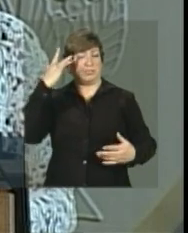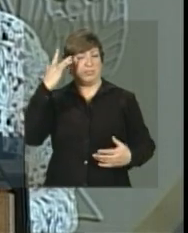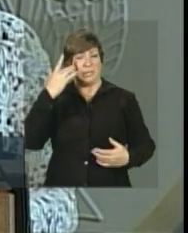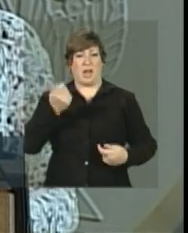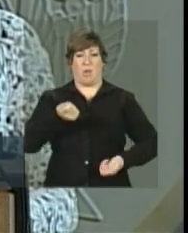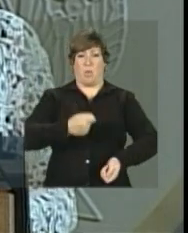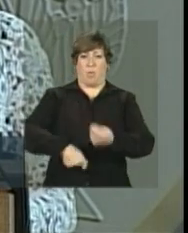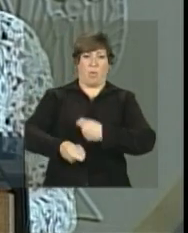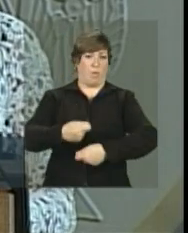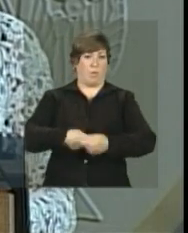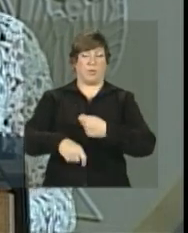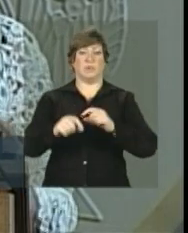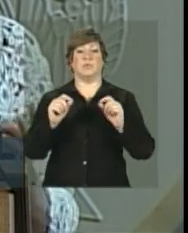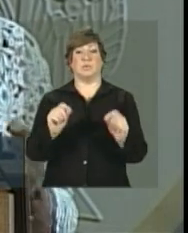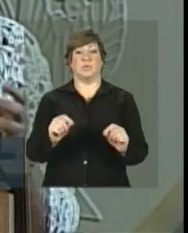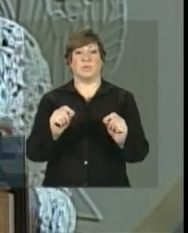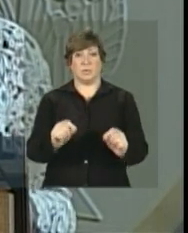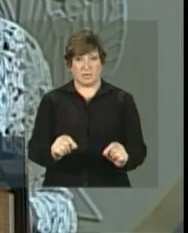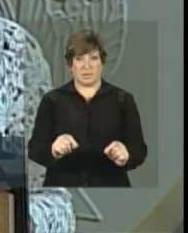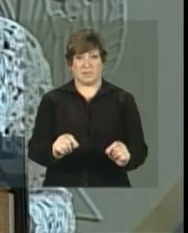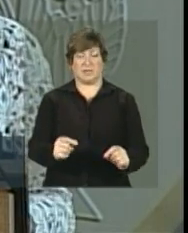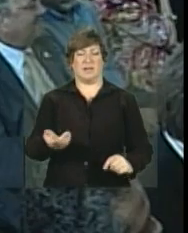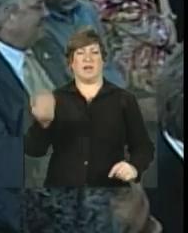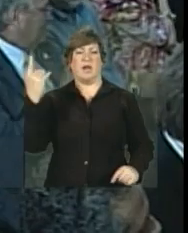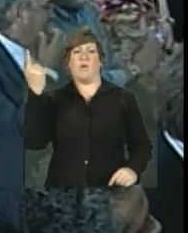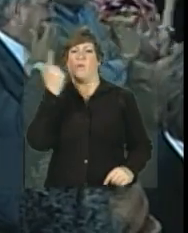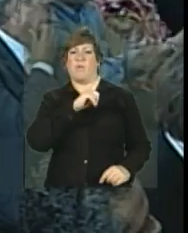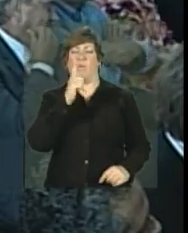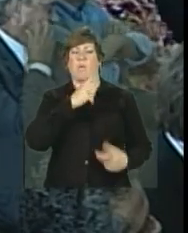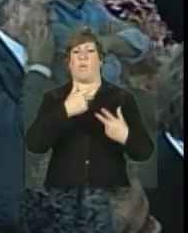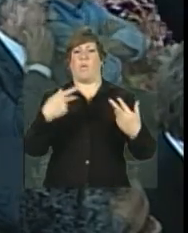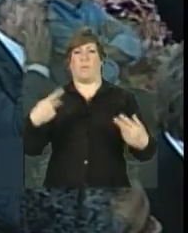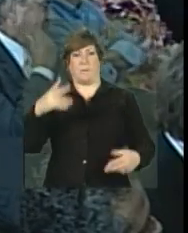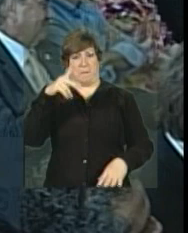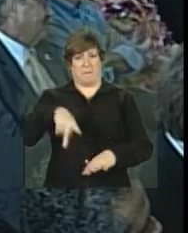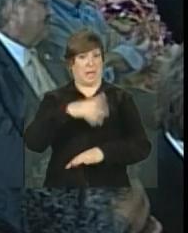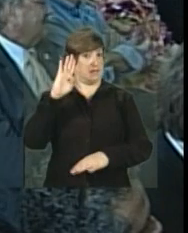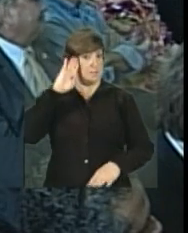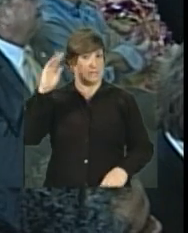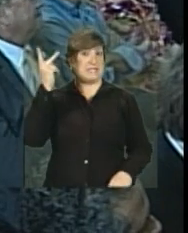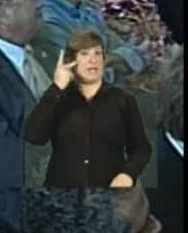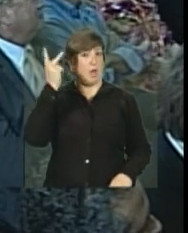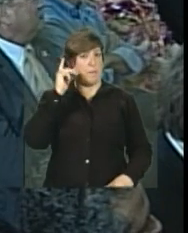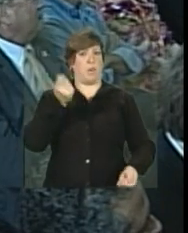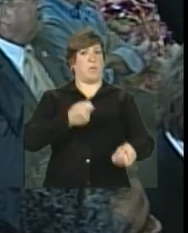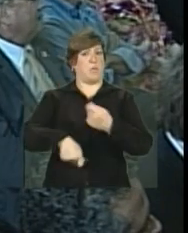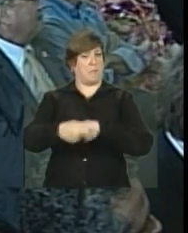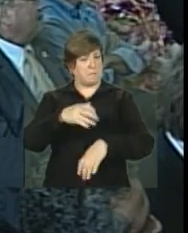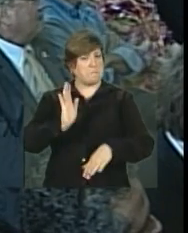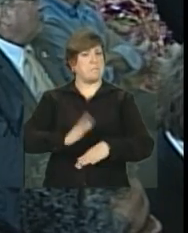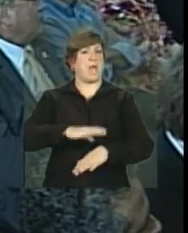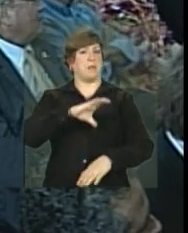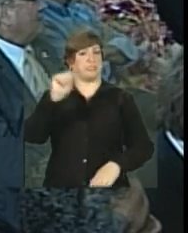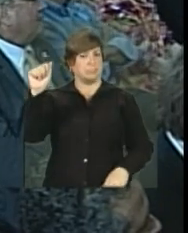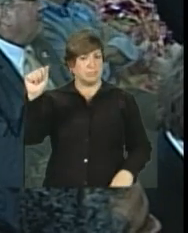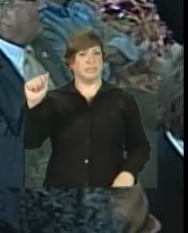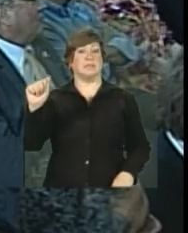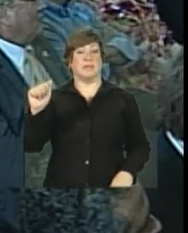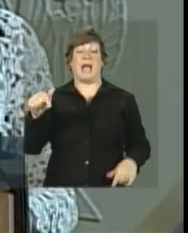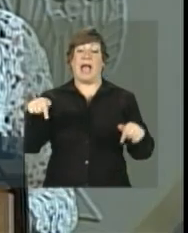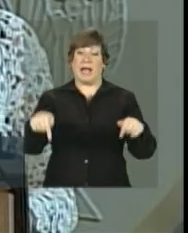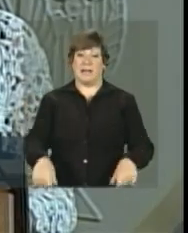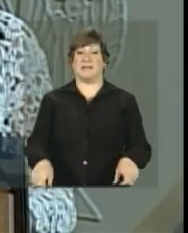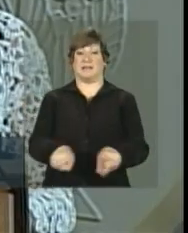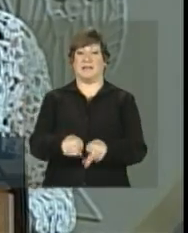muito do que foi as grandes realizações do país, aqui também nasceu